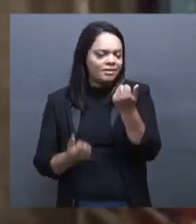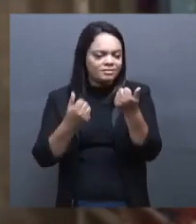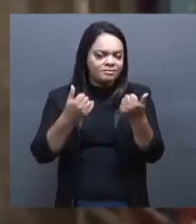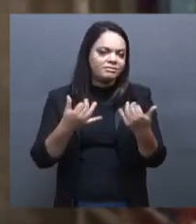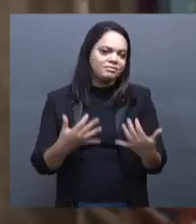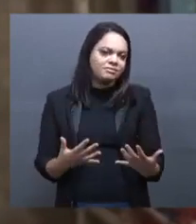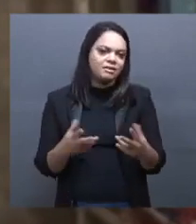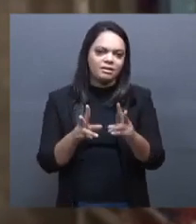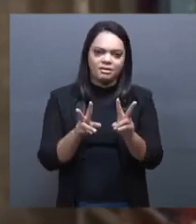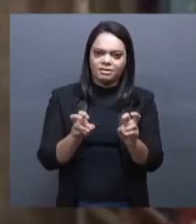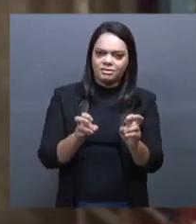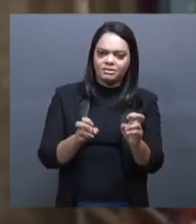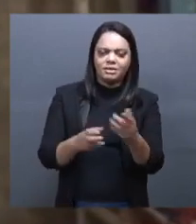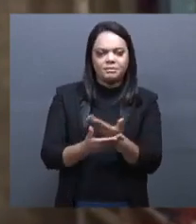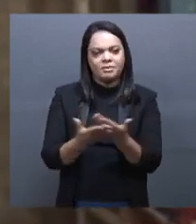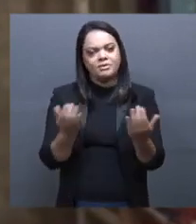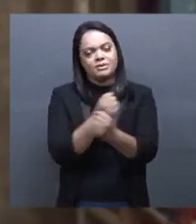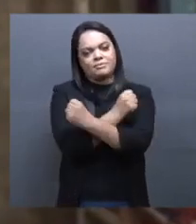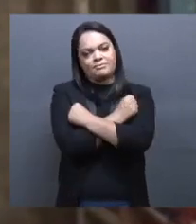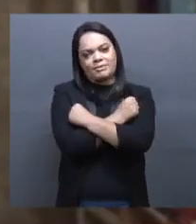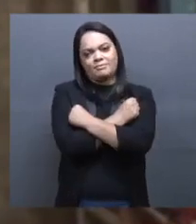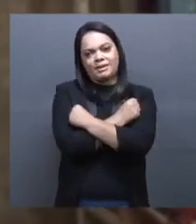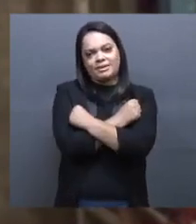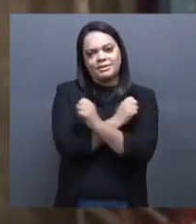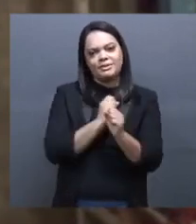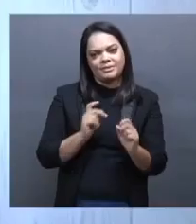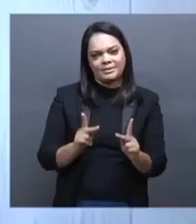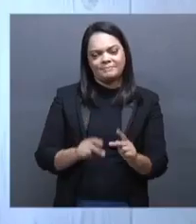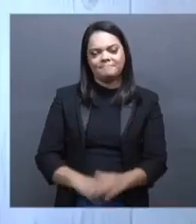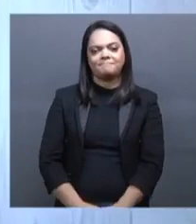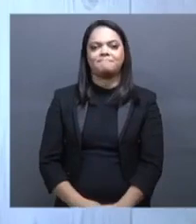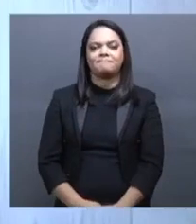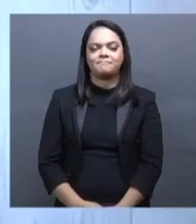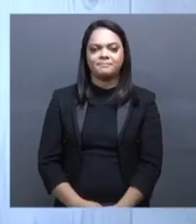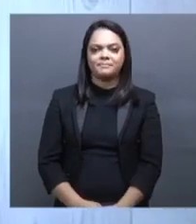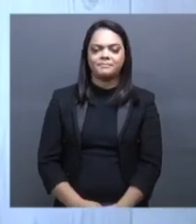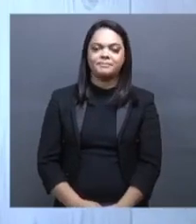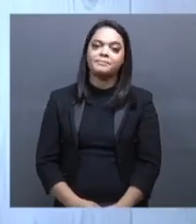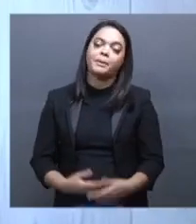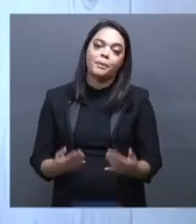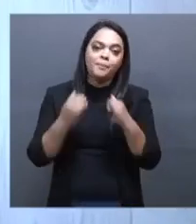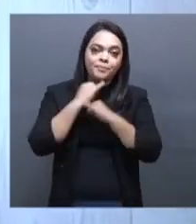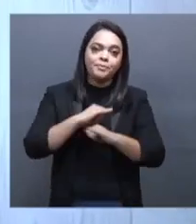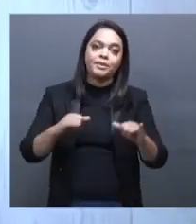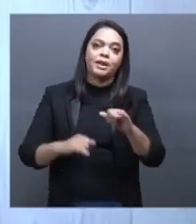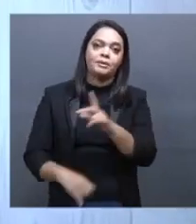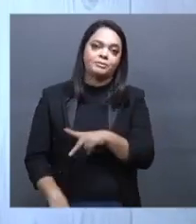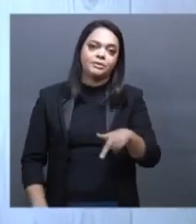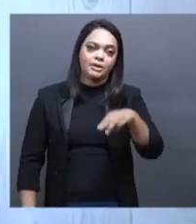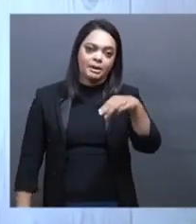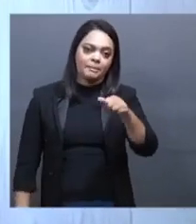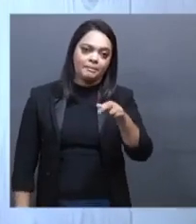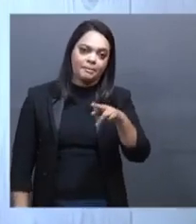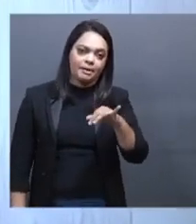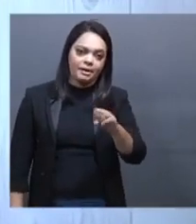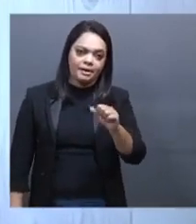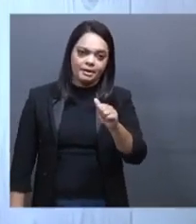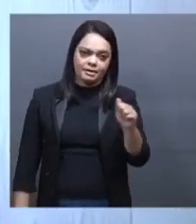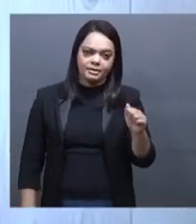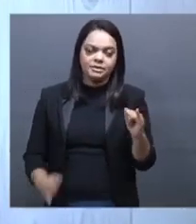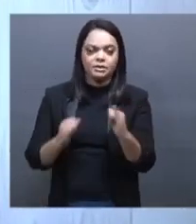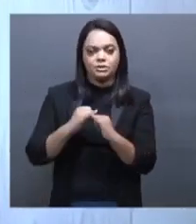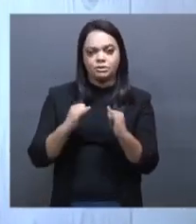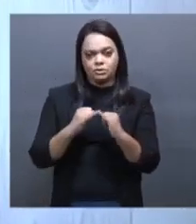questões, e deixo para vocês aí um abraço, tá? Tá aí o recado da professora Marisa Amaral, do Instituto